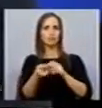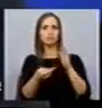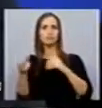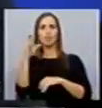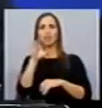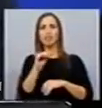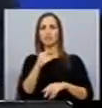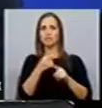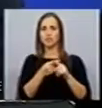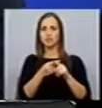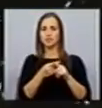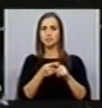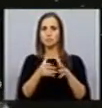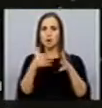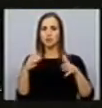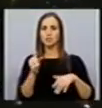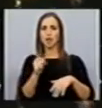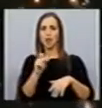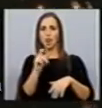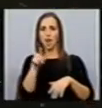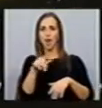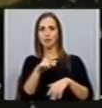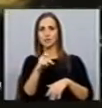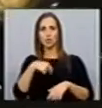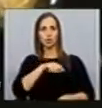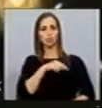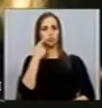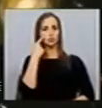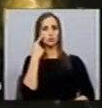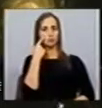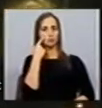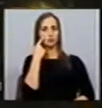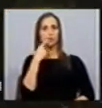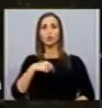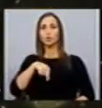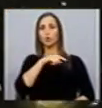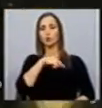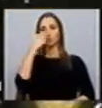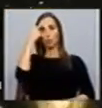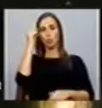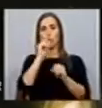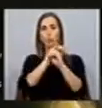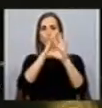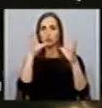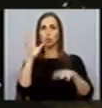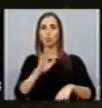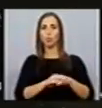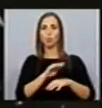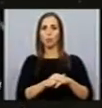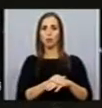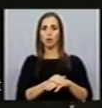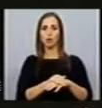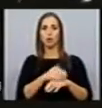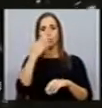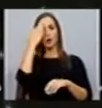mais o número de galáxias que nós conhecemos. Portanto, estamos dependentes, ou melhor, nós chegamos a esta conclusão não só devido à extraordinária